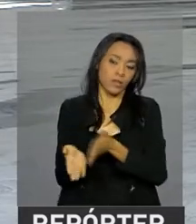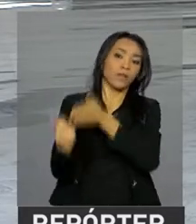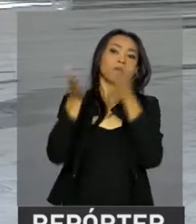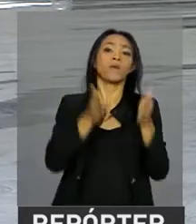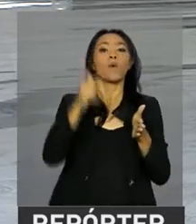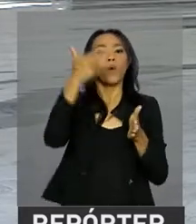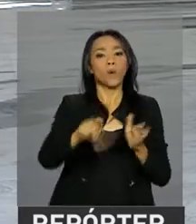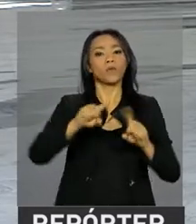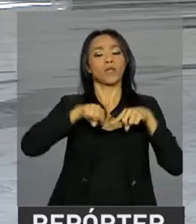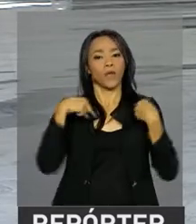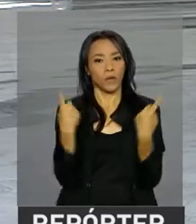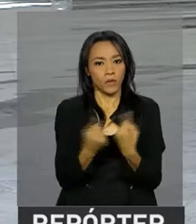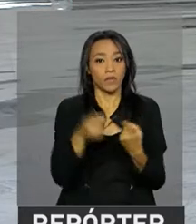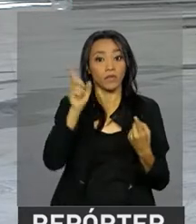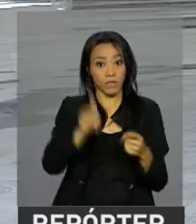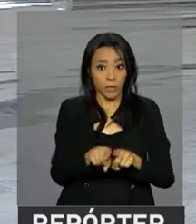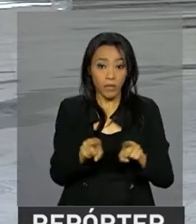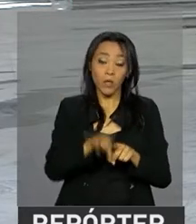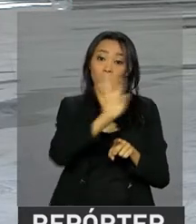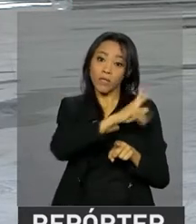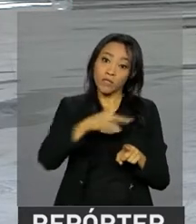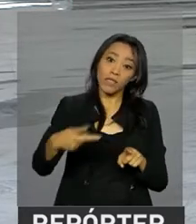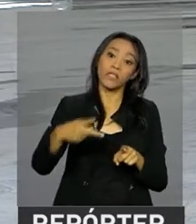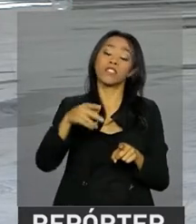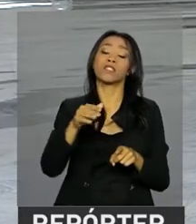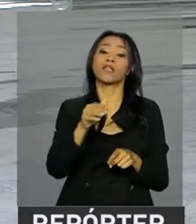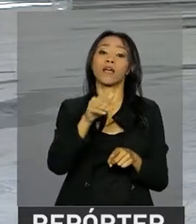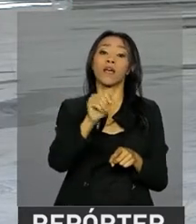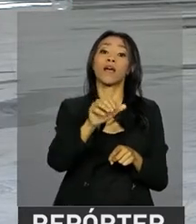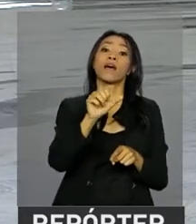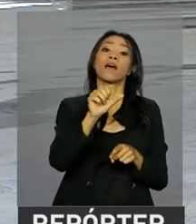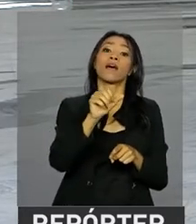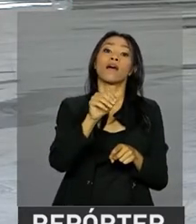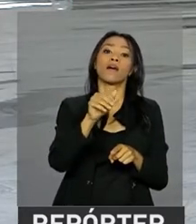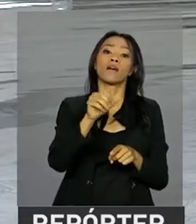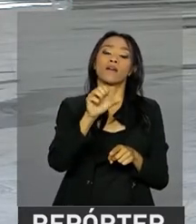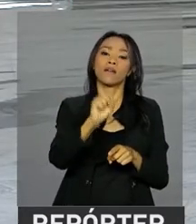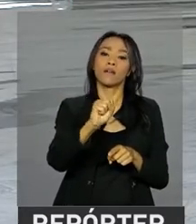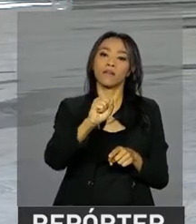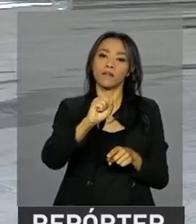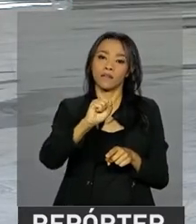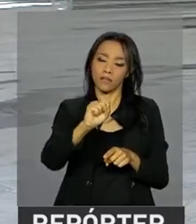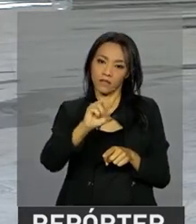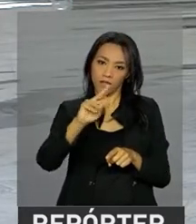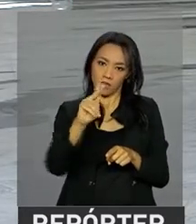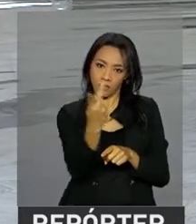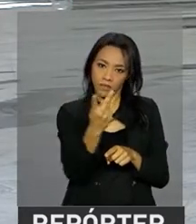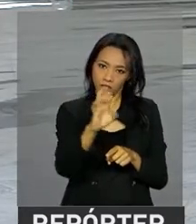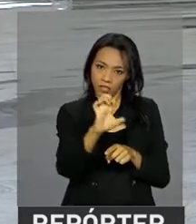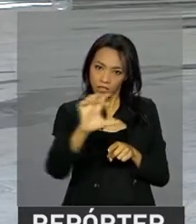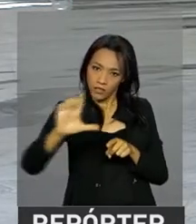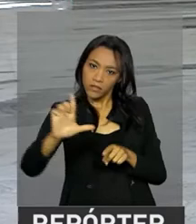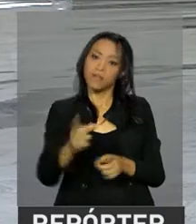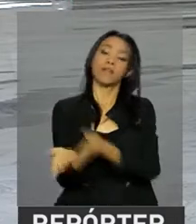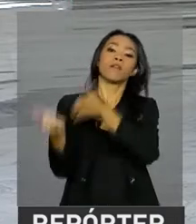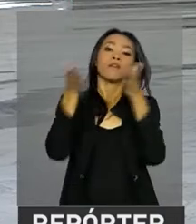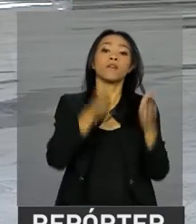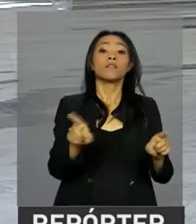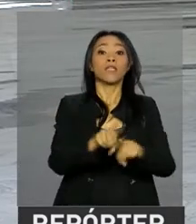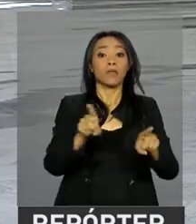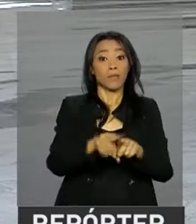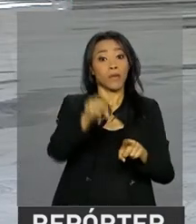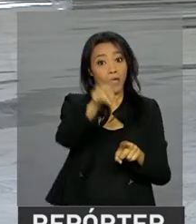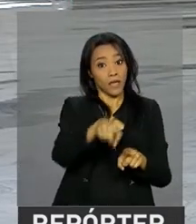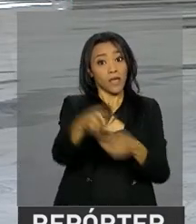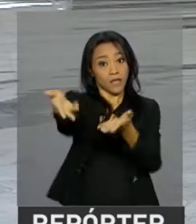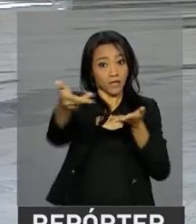com o presidente mundial da Shell, o Ben Van Beurden. Na parte da tarde ainda o presidente recebe a reitora da